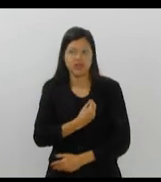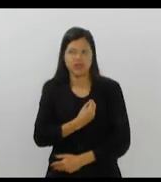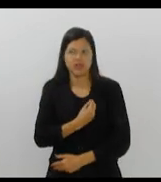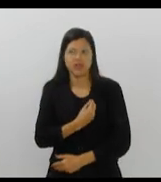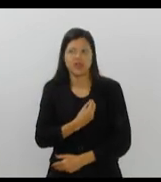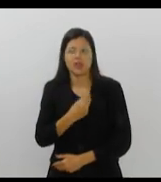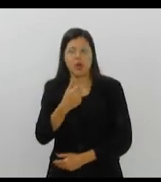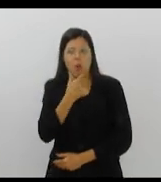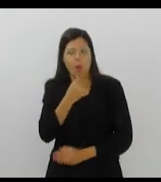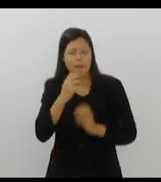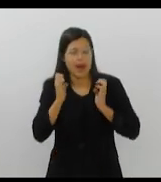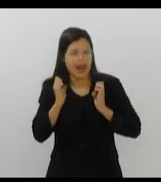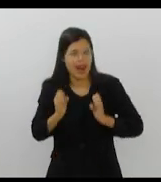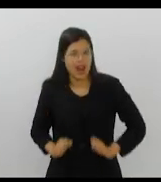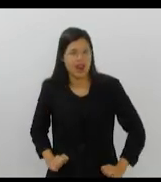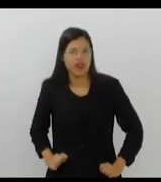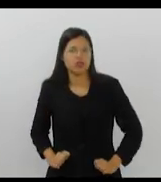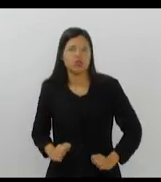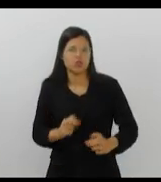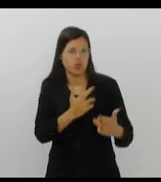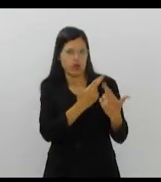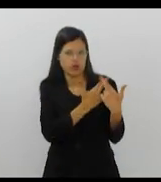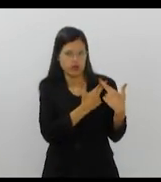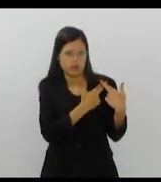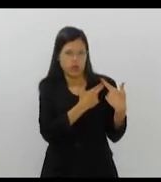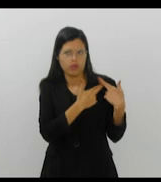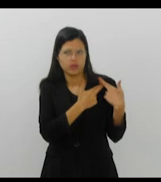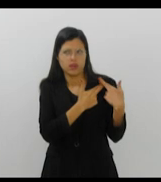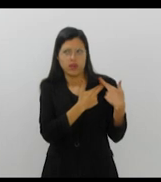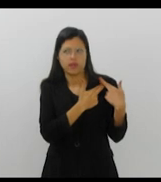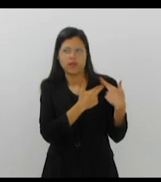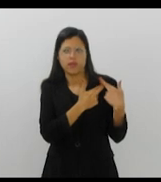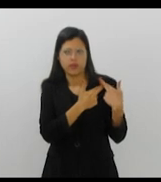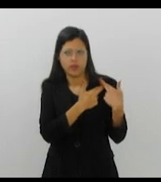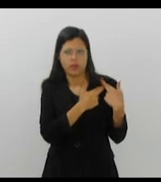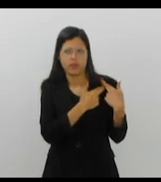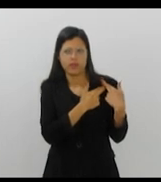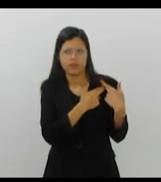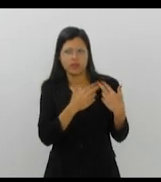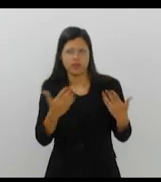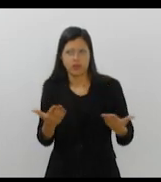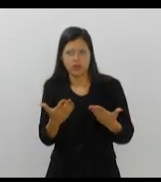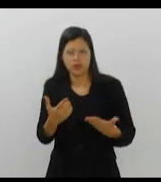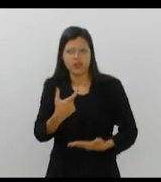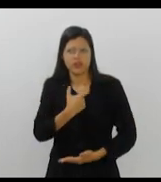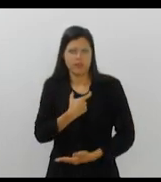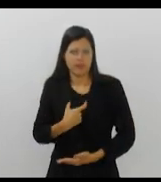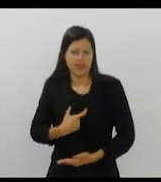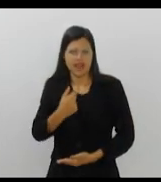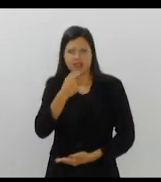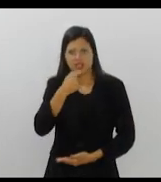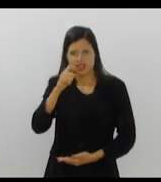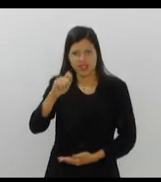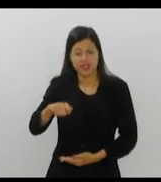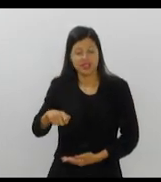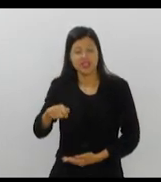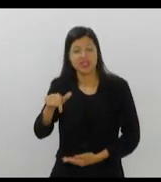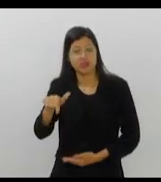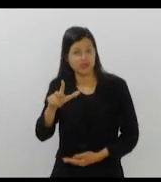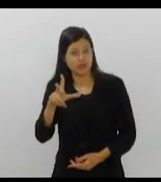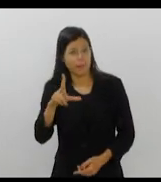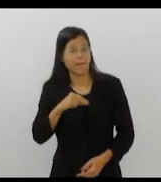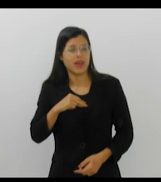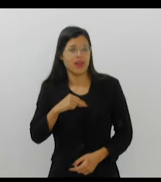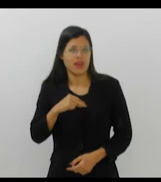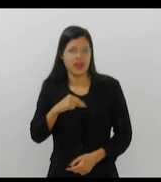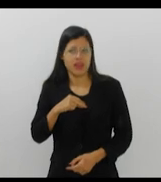zeloso, ético, responsável que você se tornou. O ápice hoje, a medalha Tiradentes. E você merece